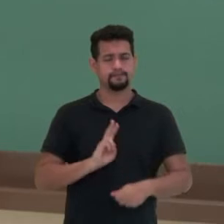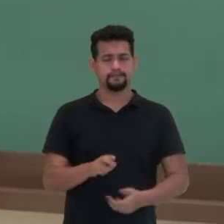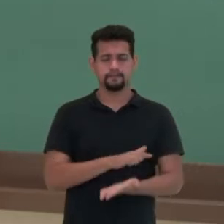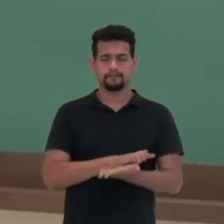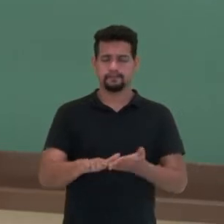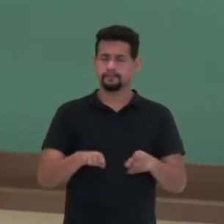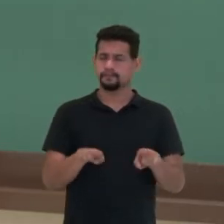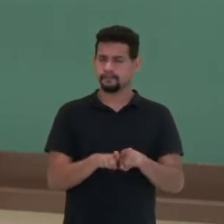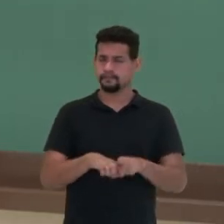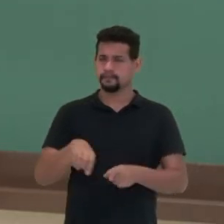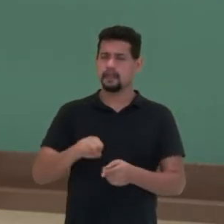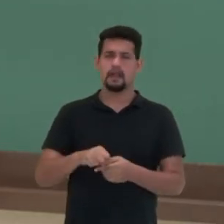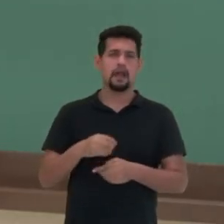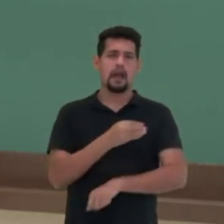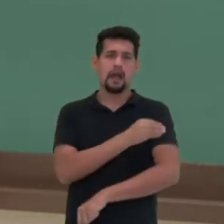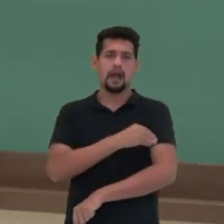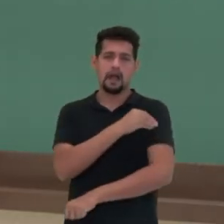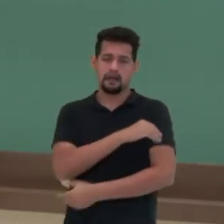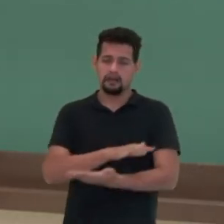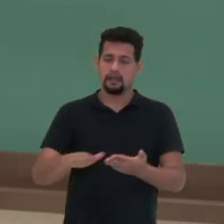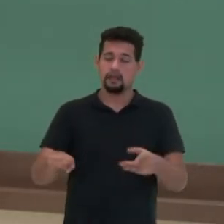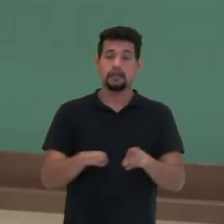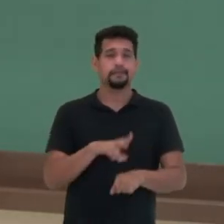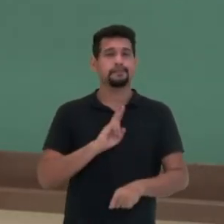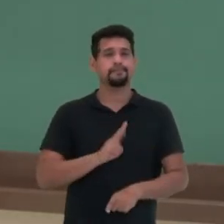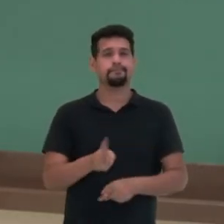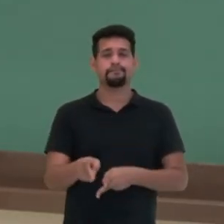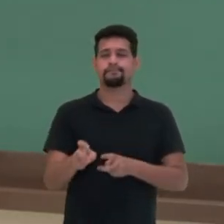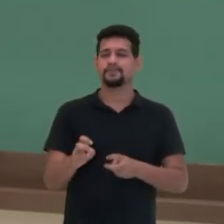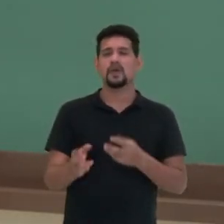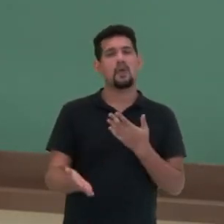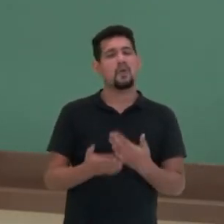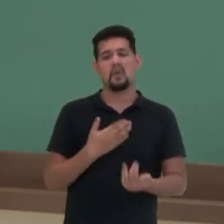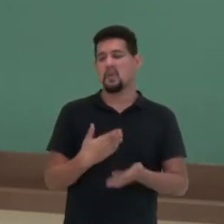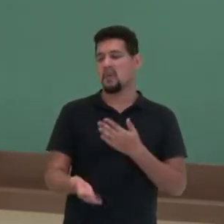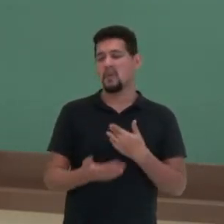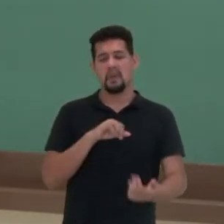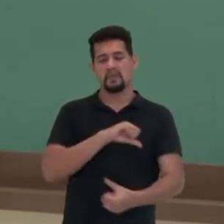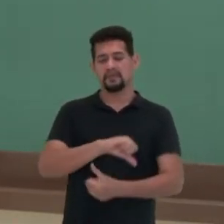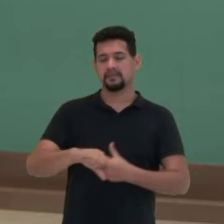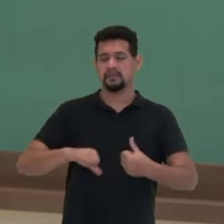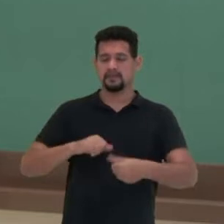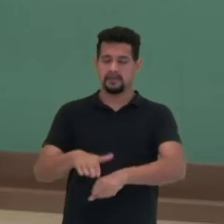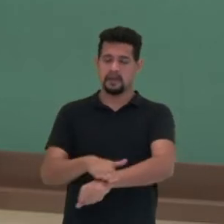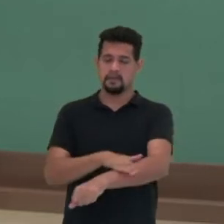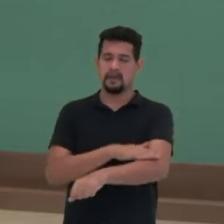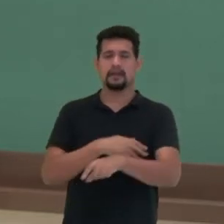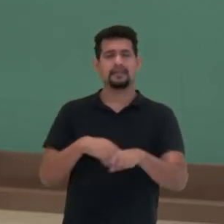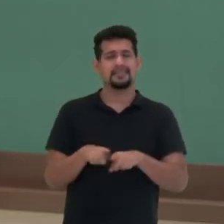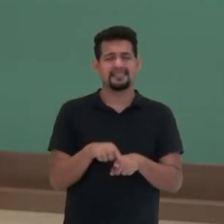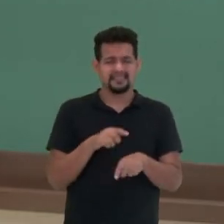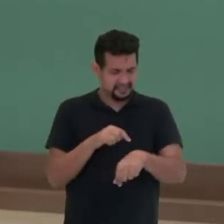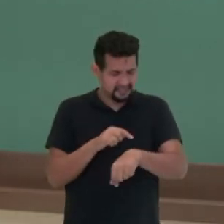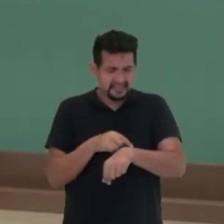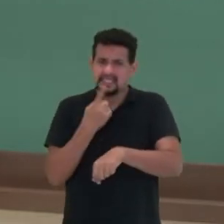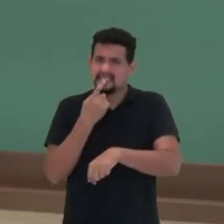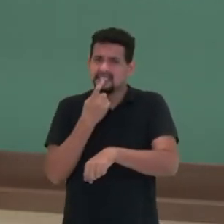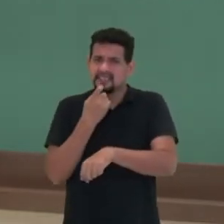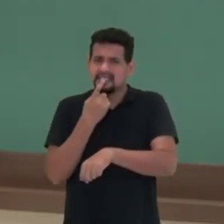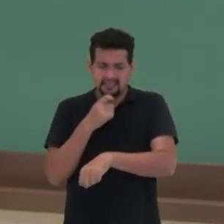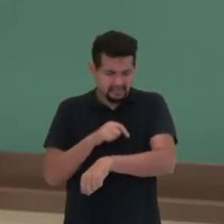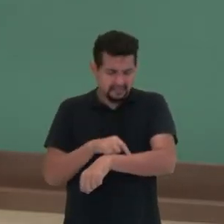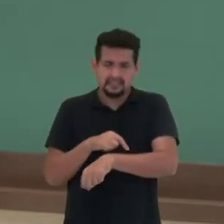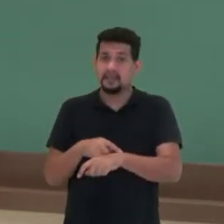e higienizados, e sempre que notar qualquer mudança no padrão na pele, notei uma feridinha, uma